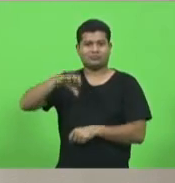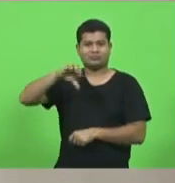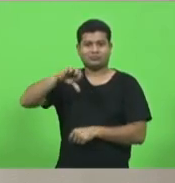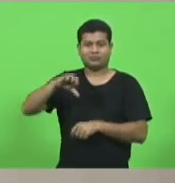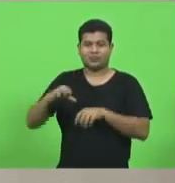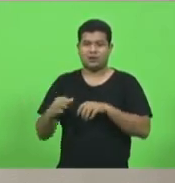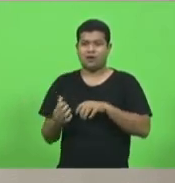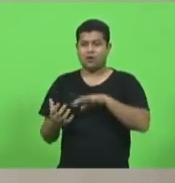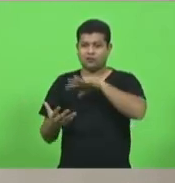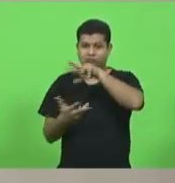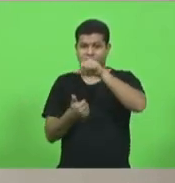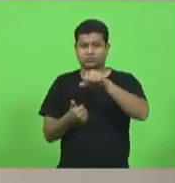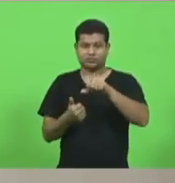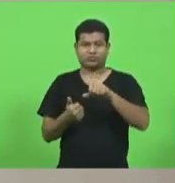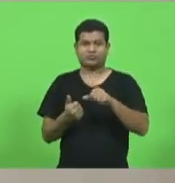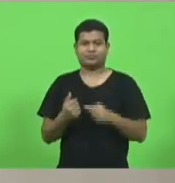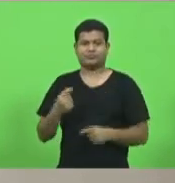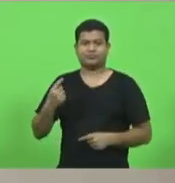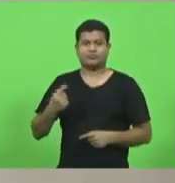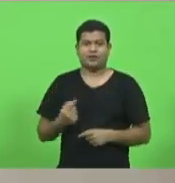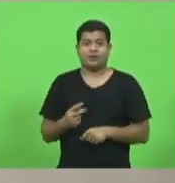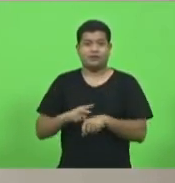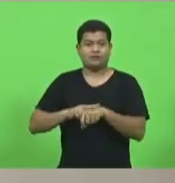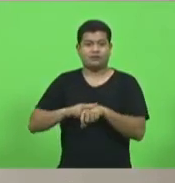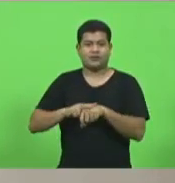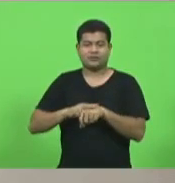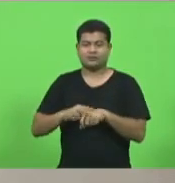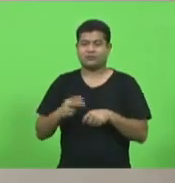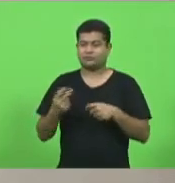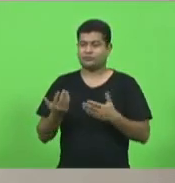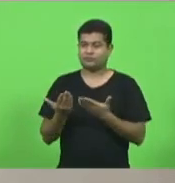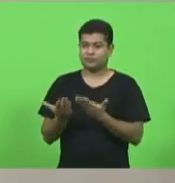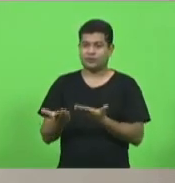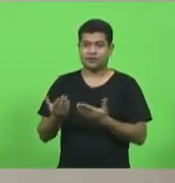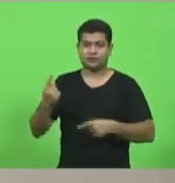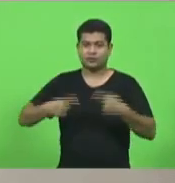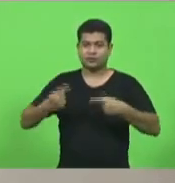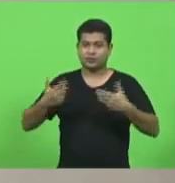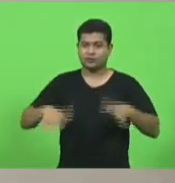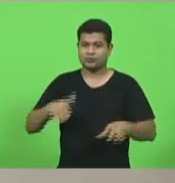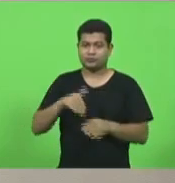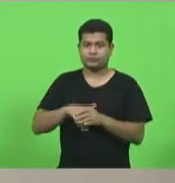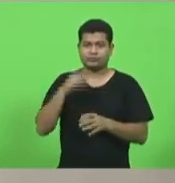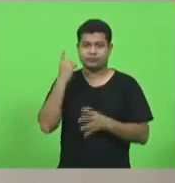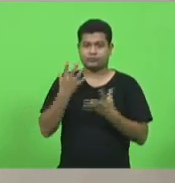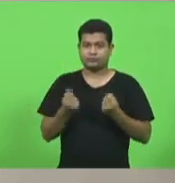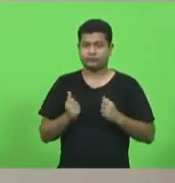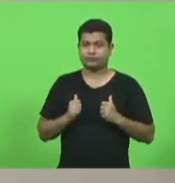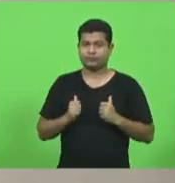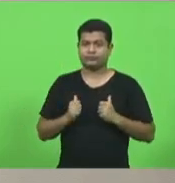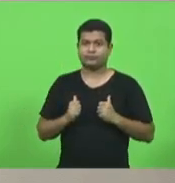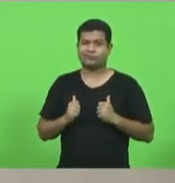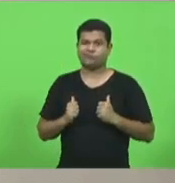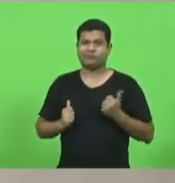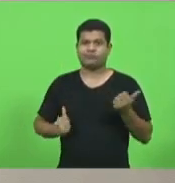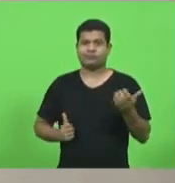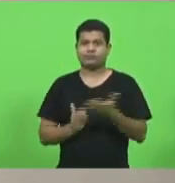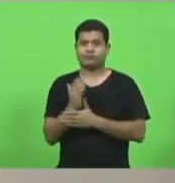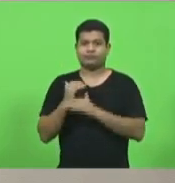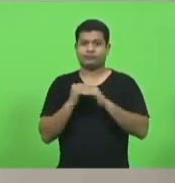discussão. Não havendo quem queira discutir em votação, deputados que aprovam, permaneçam como se encontra. Aprovado por